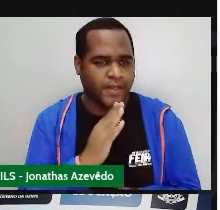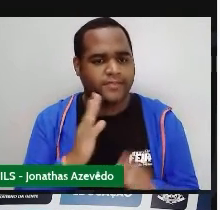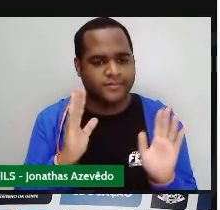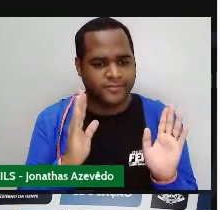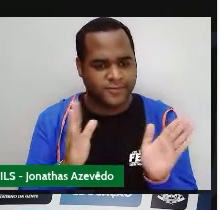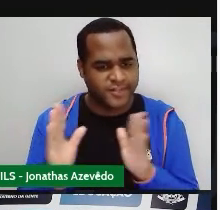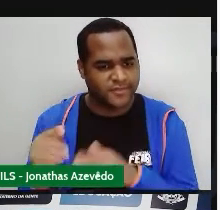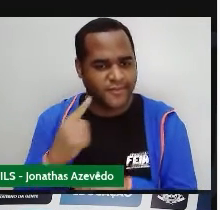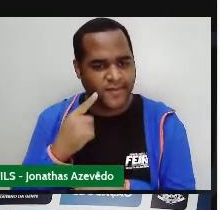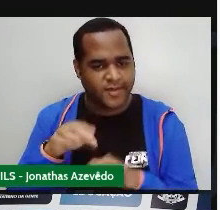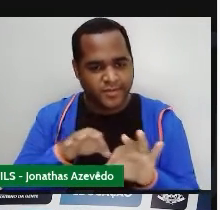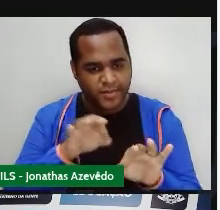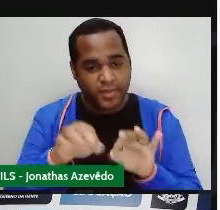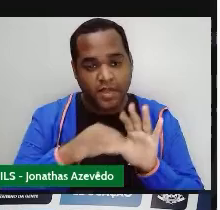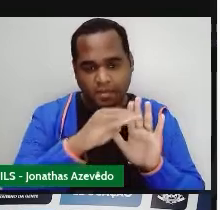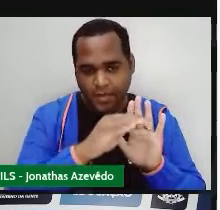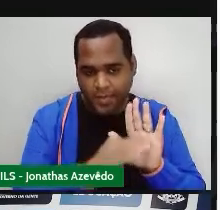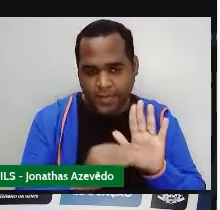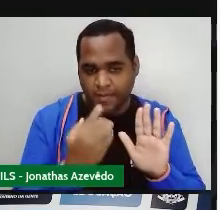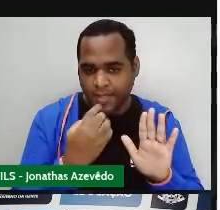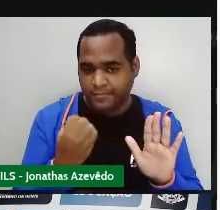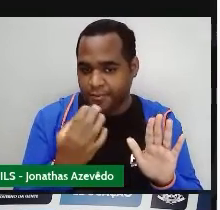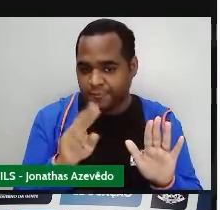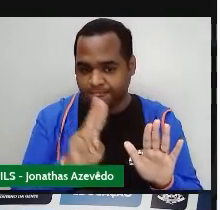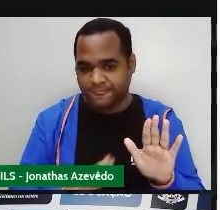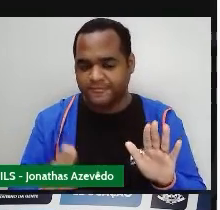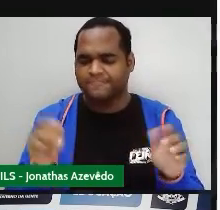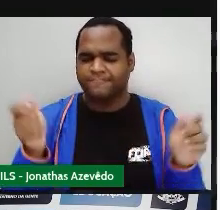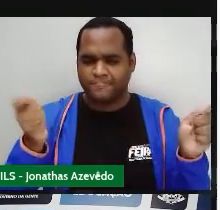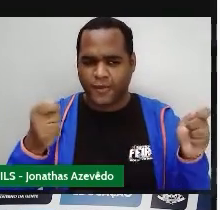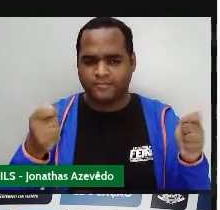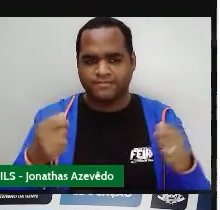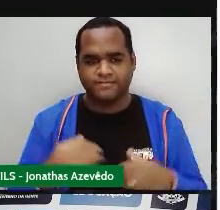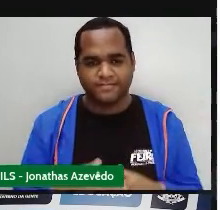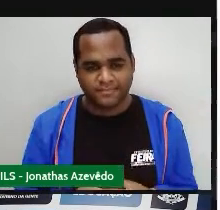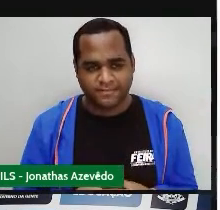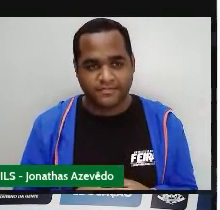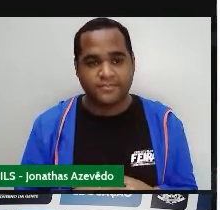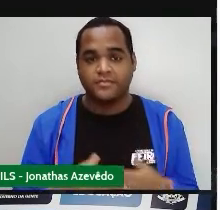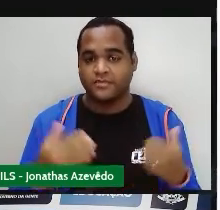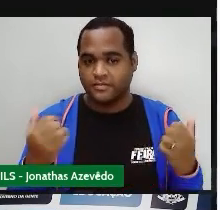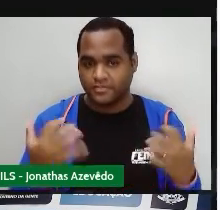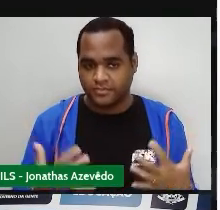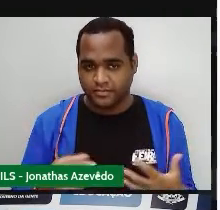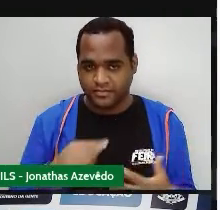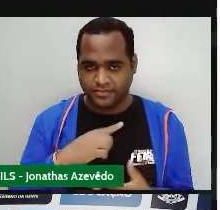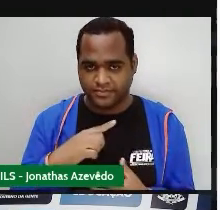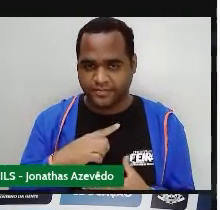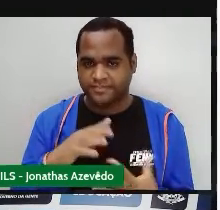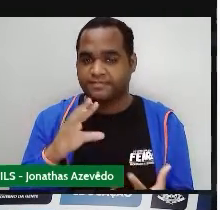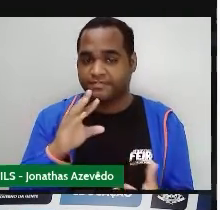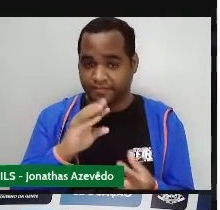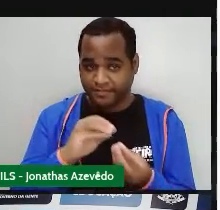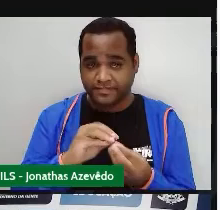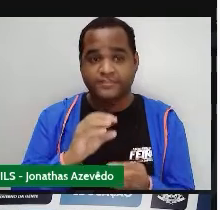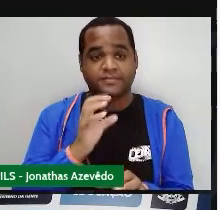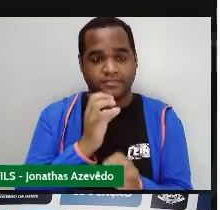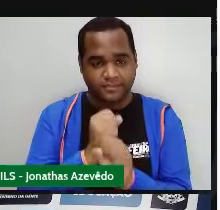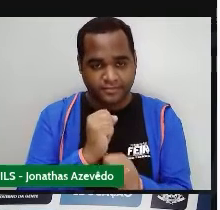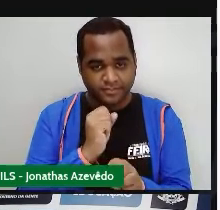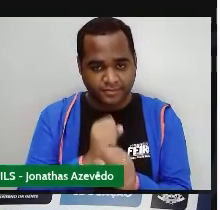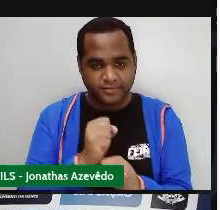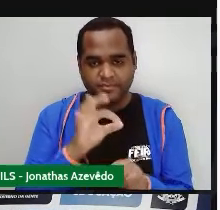esse é o nosso plano usar essas equações E aí vamos executar esse plano Vamos colocar esse plano